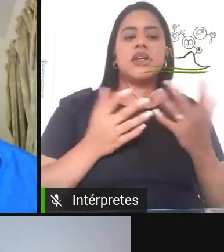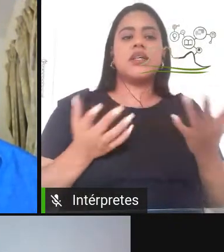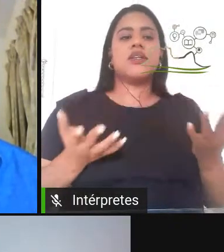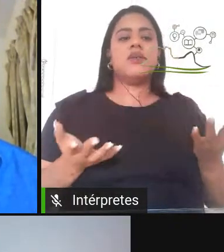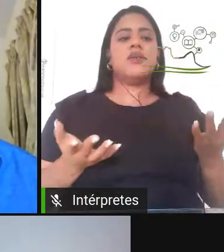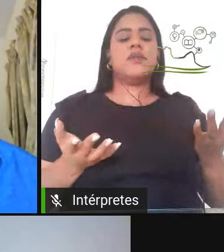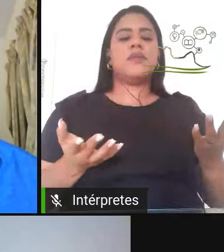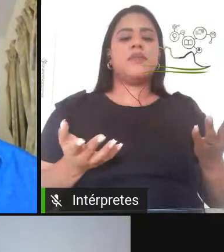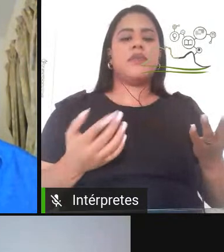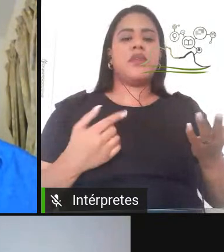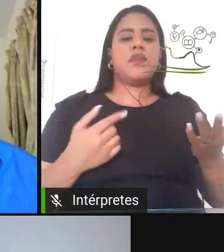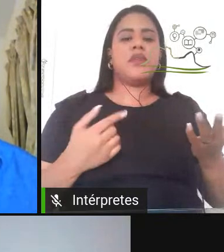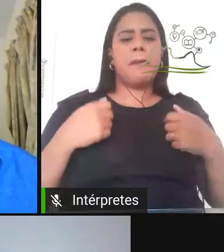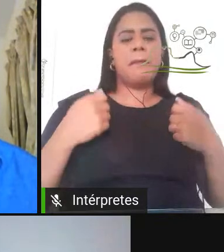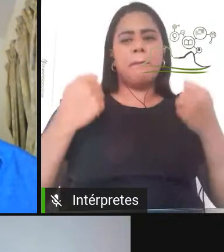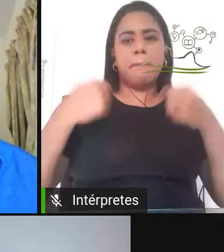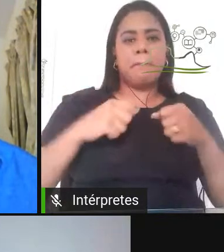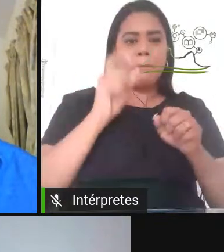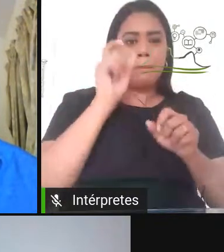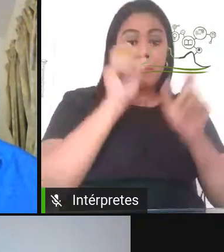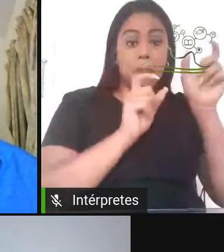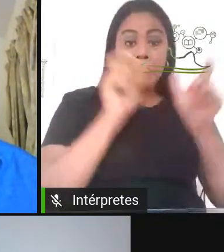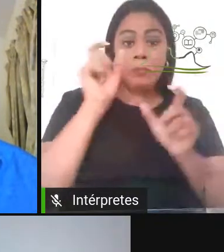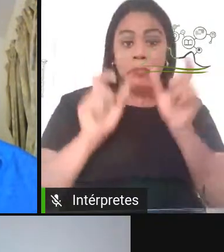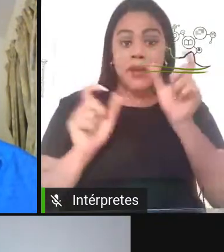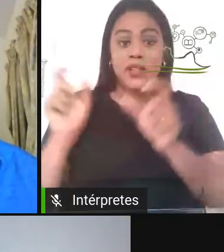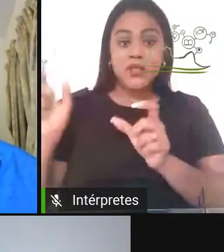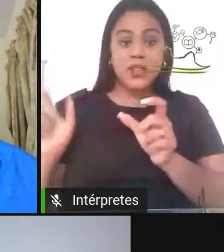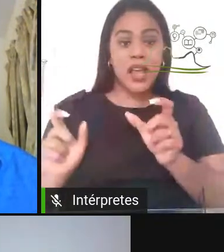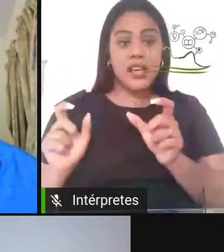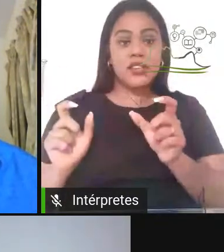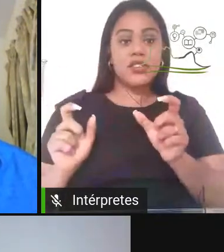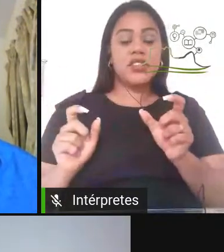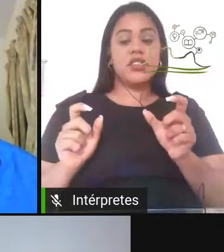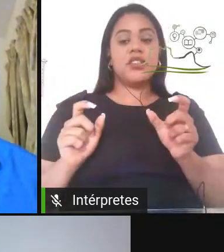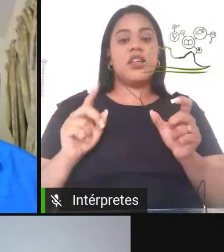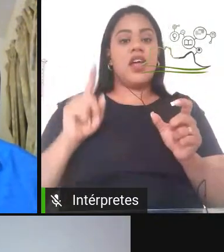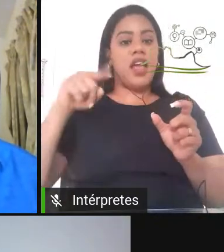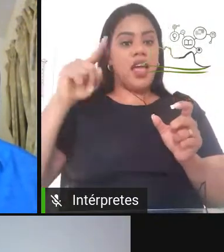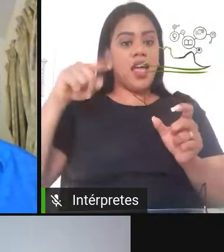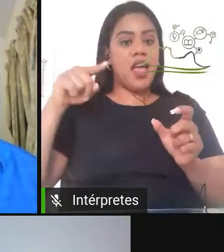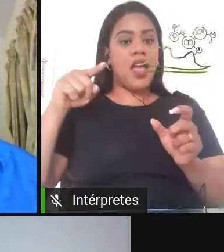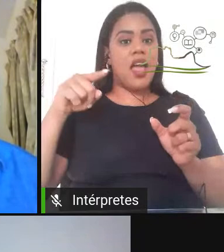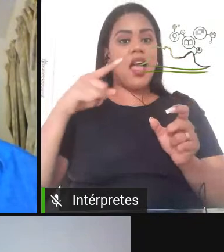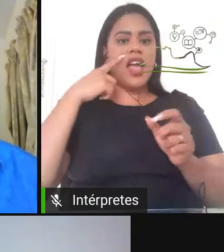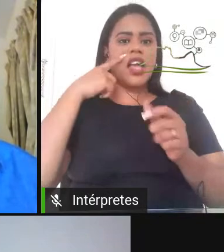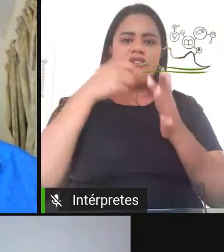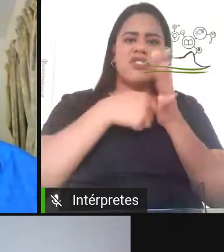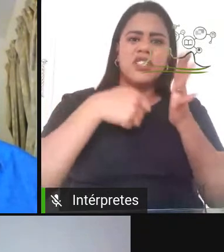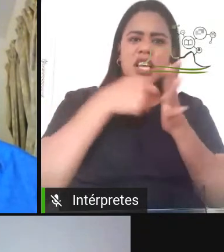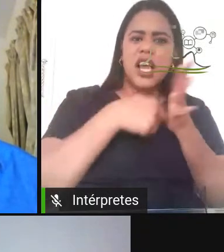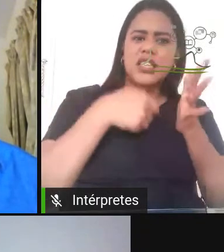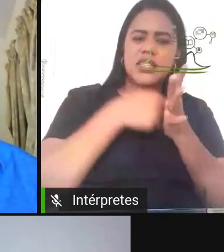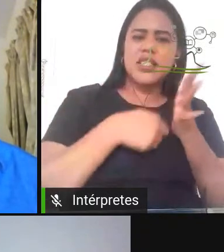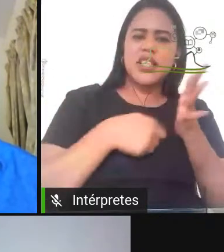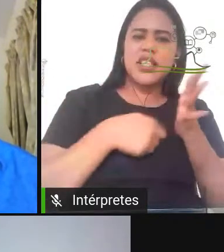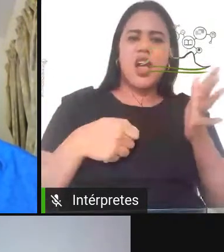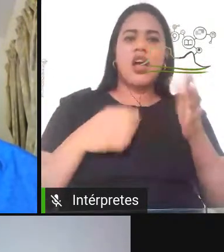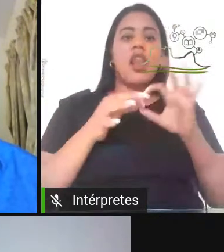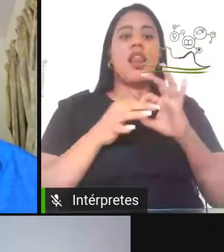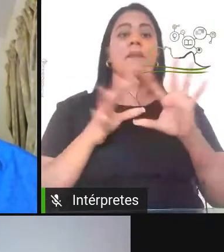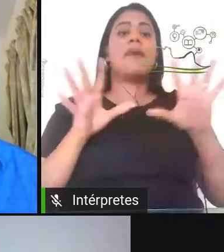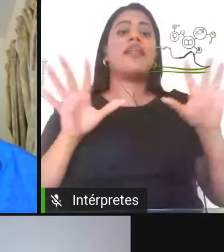personagens caminham mais nesse sentido da reivindicação exatamente dessa liberdade.